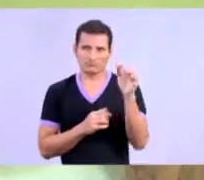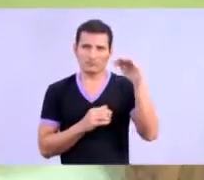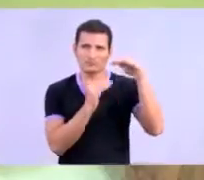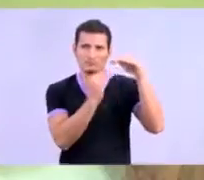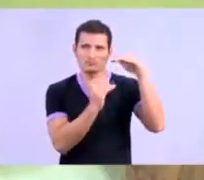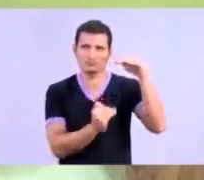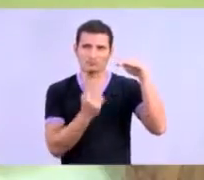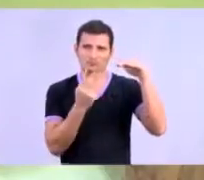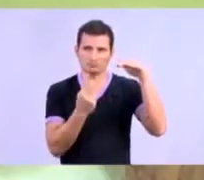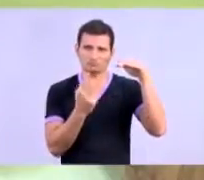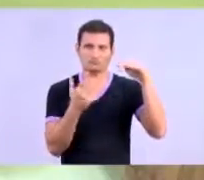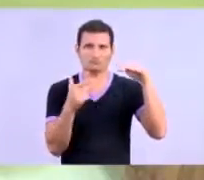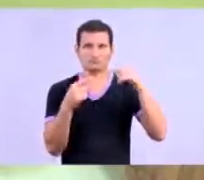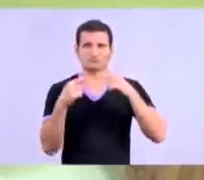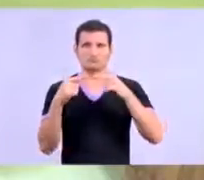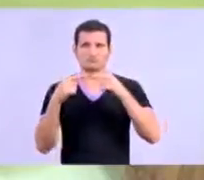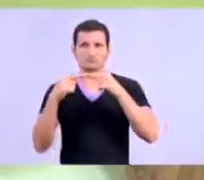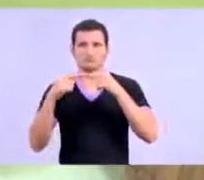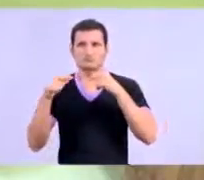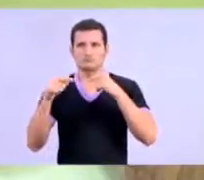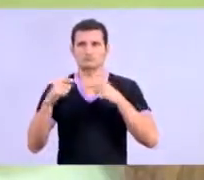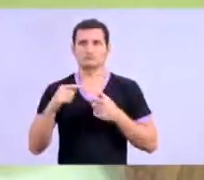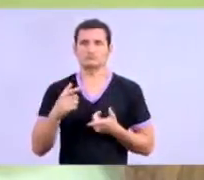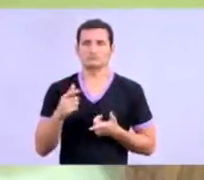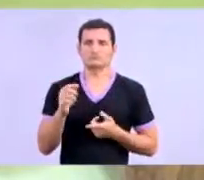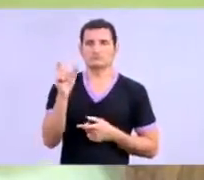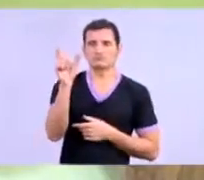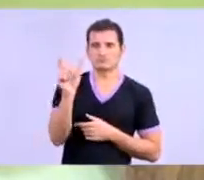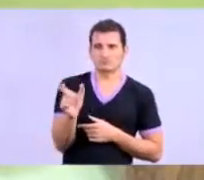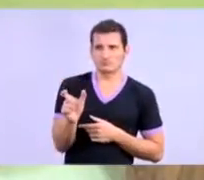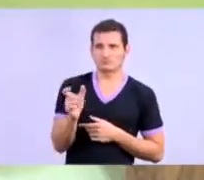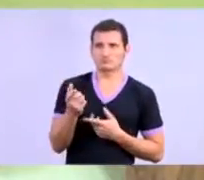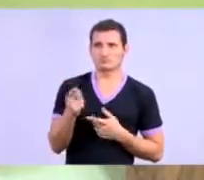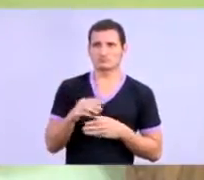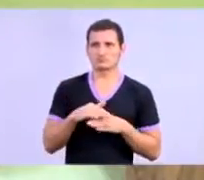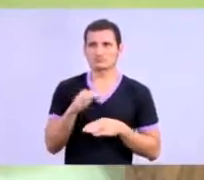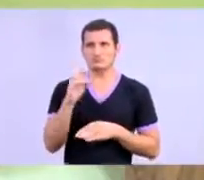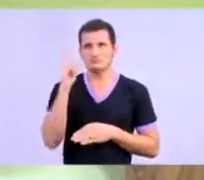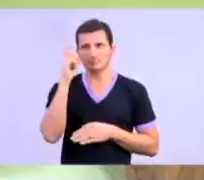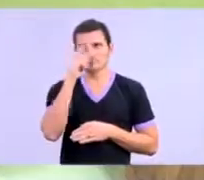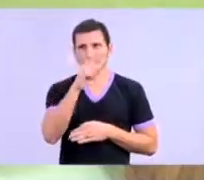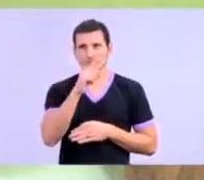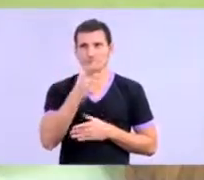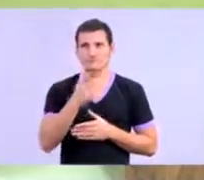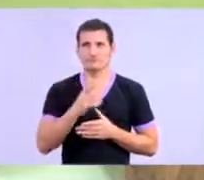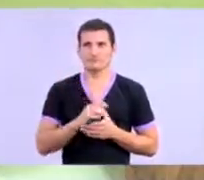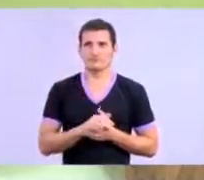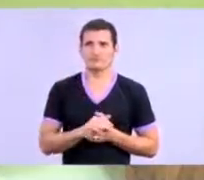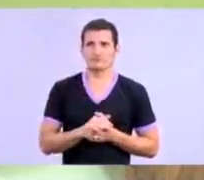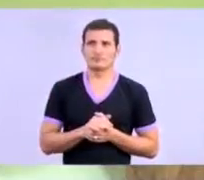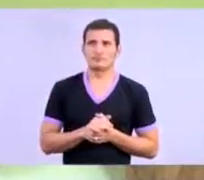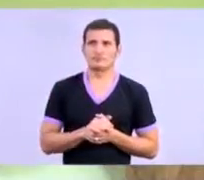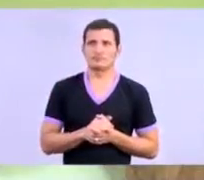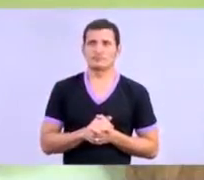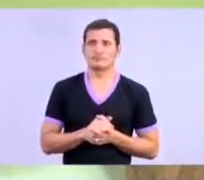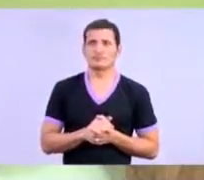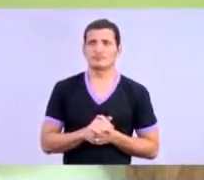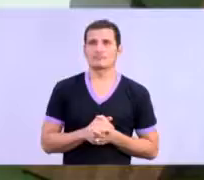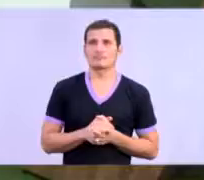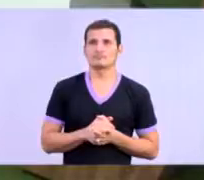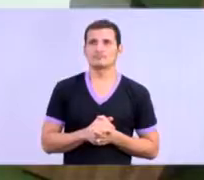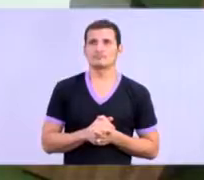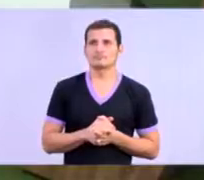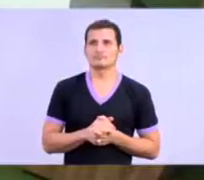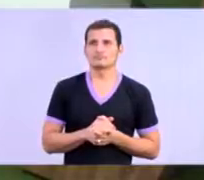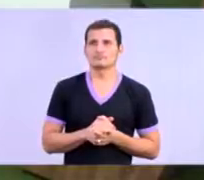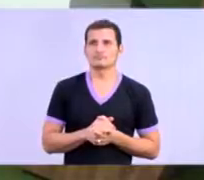Né? Então é mais difícil, né, você resolver pela camada da esquerda. Então, isso, parabéns, Vanise.